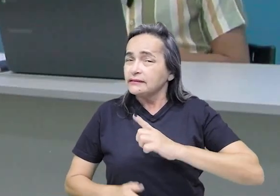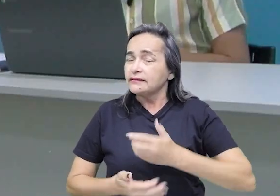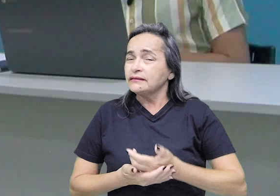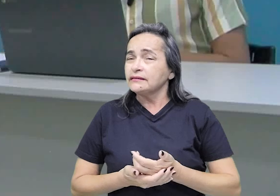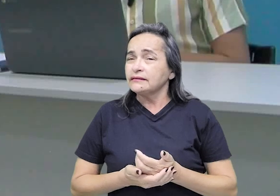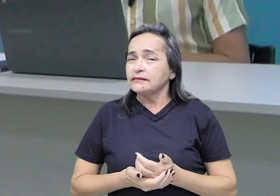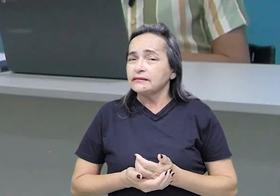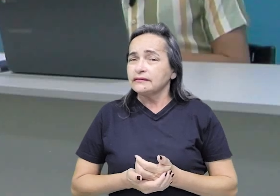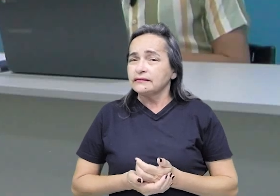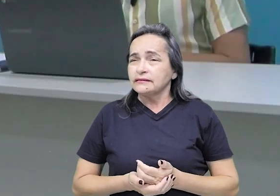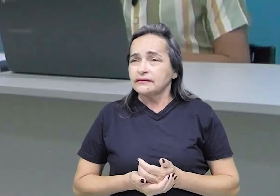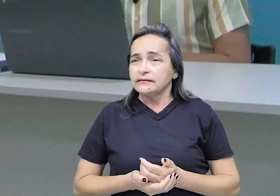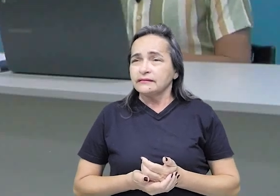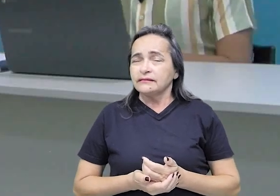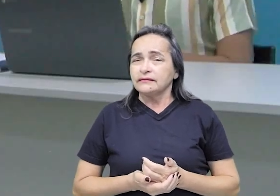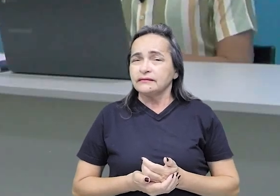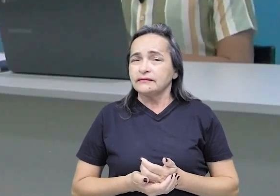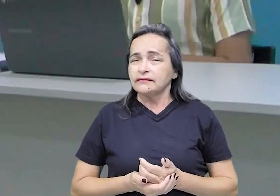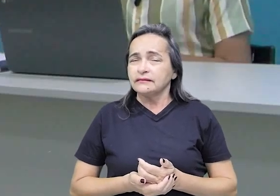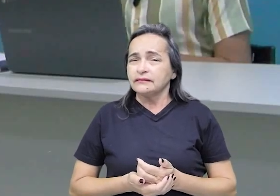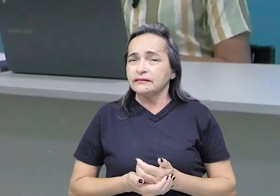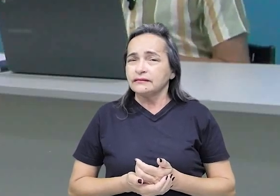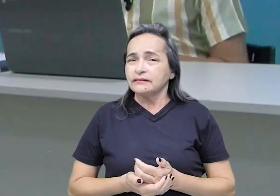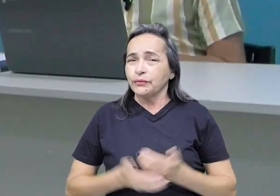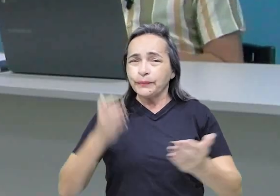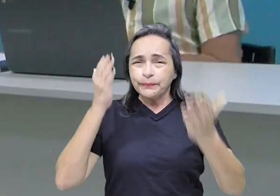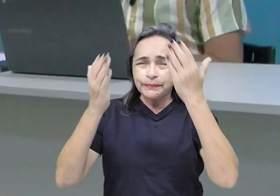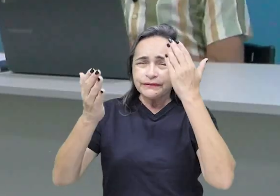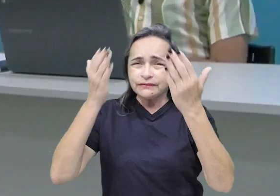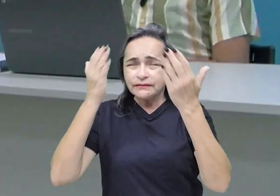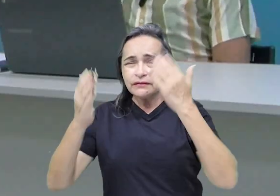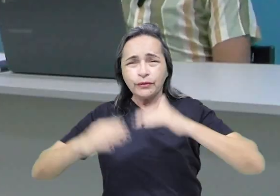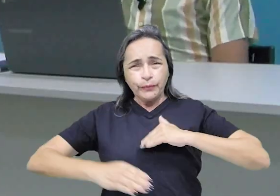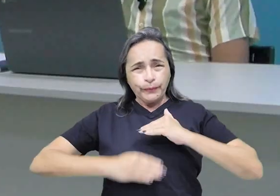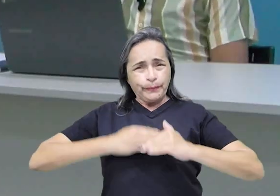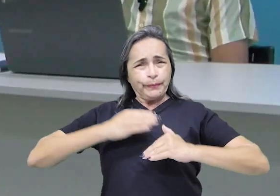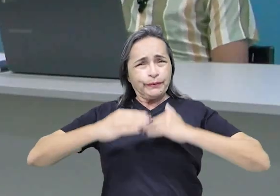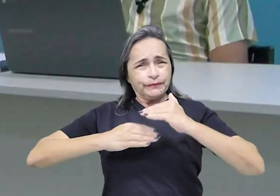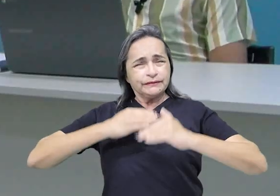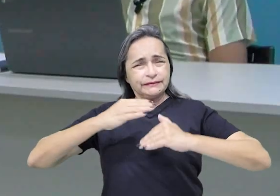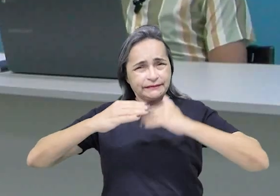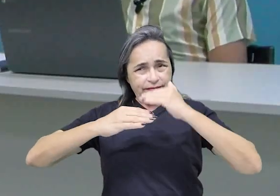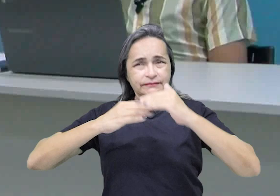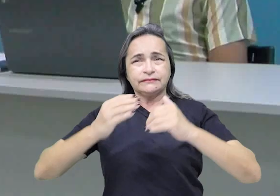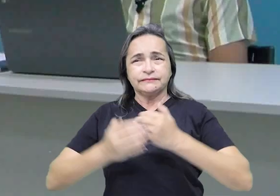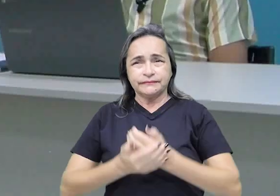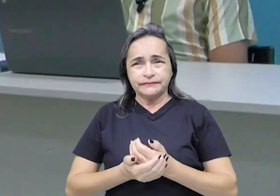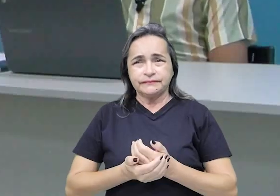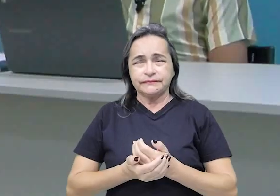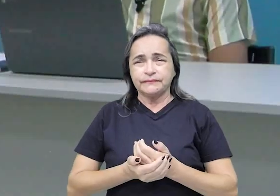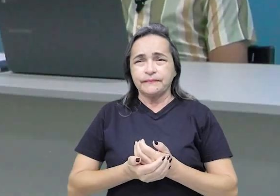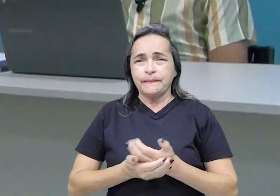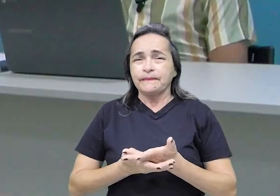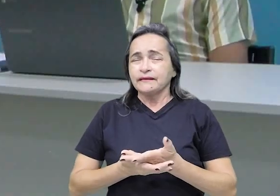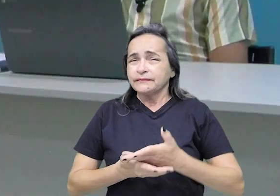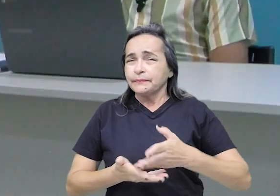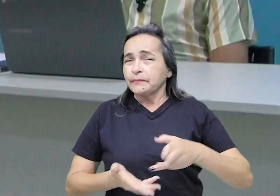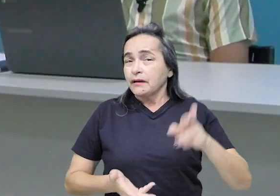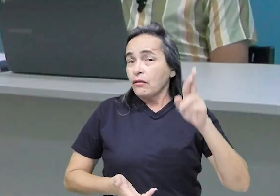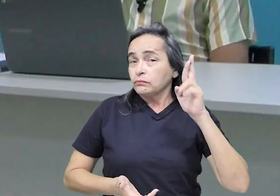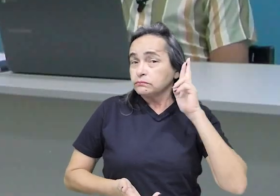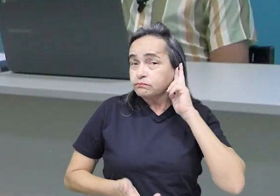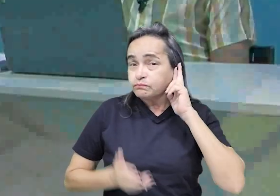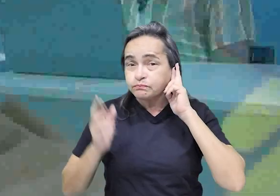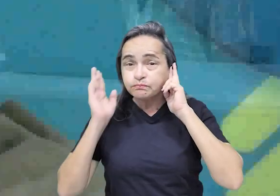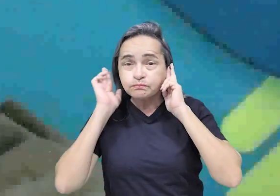relação entre o psicológico e processos de ensurdecimento? Pronto, os processos de ensurdecimento em